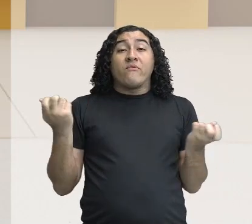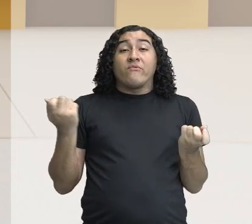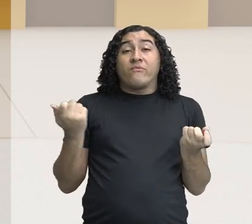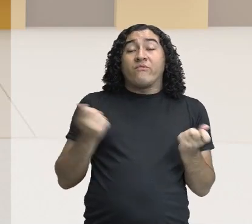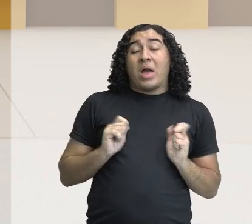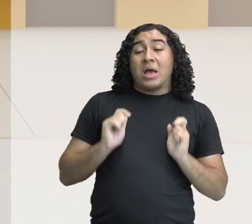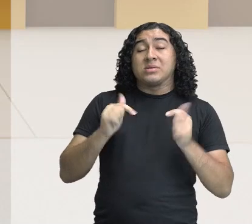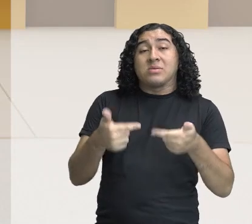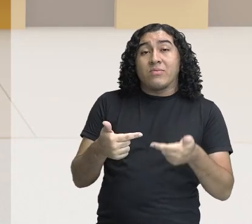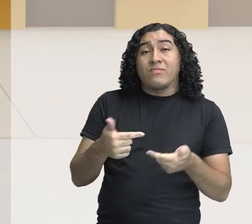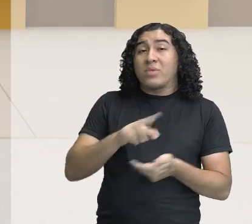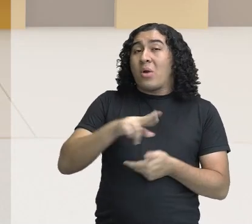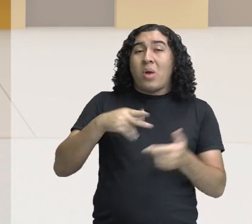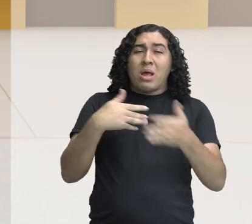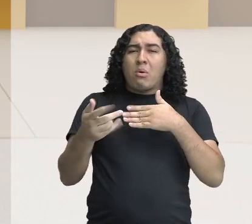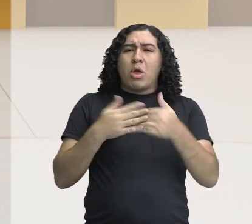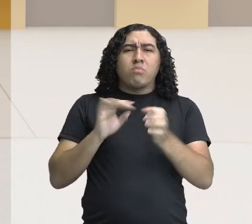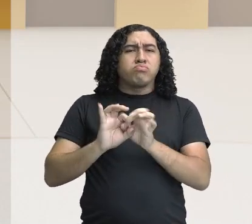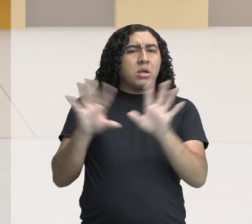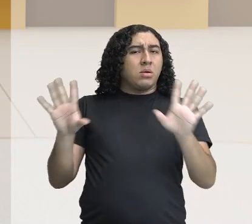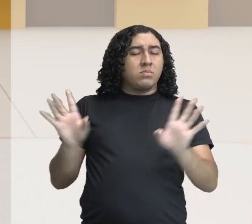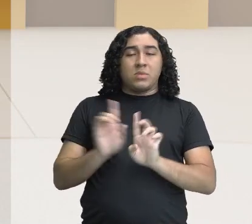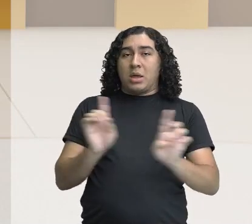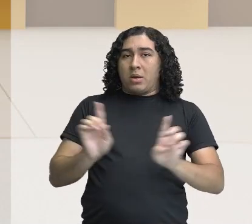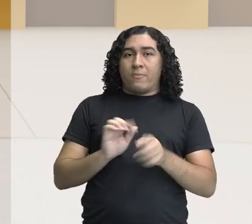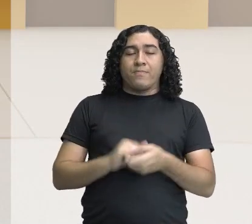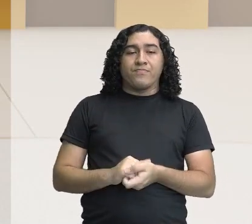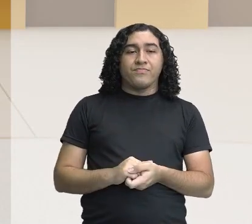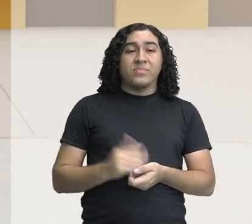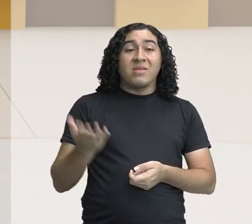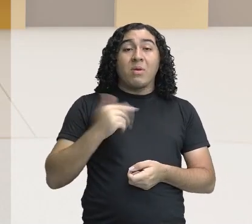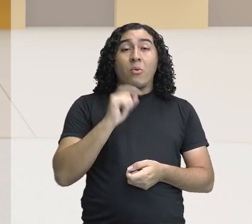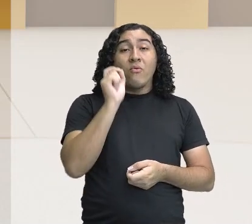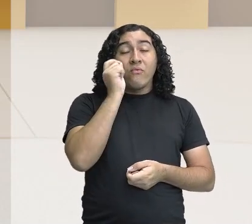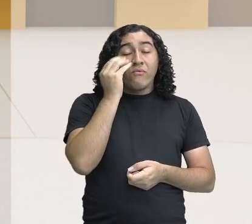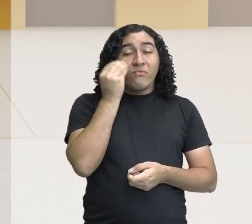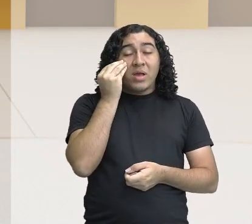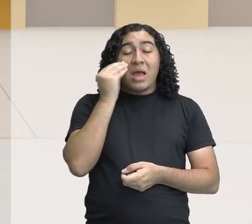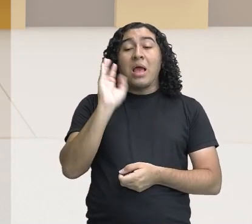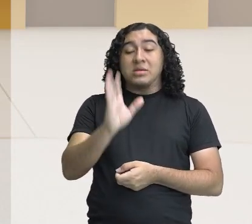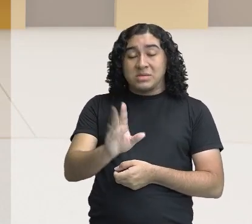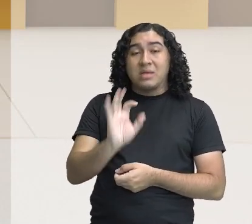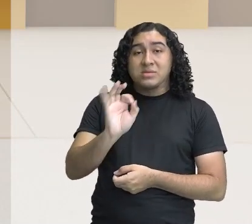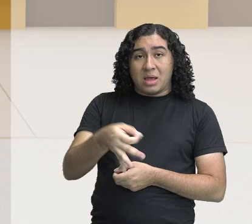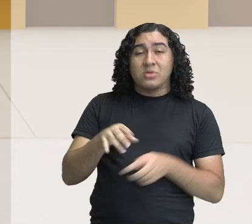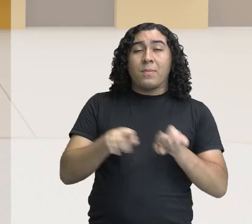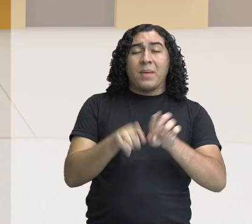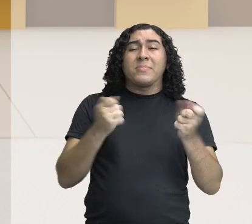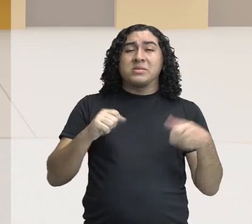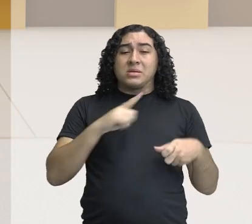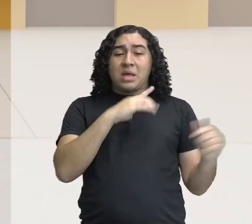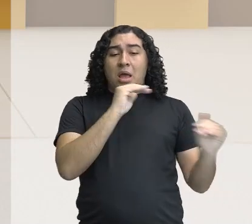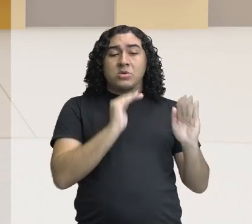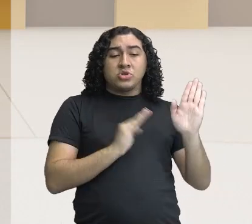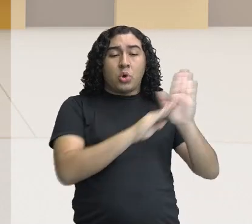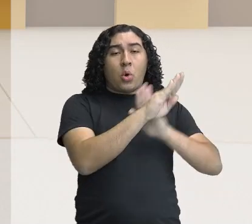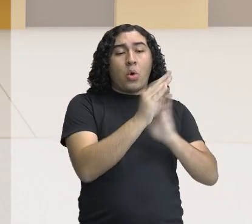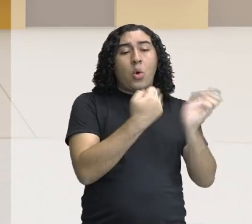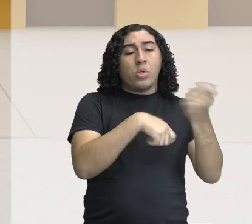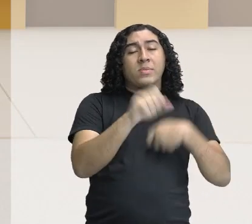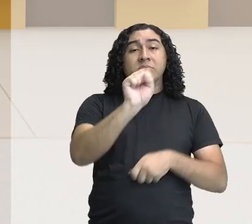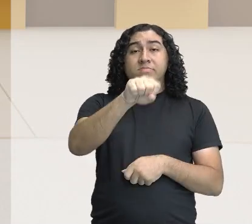Não fazer de qualquer jeito, né, professora? É essa a ideia. Vamos explorar? Sim. É preciso ter um crescimento econômico no